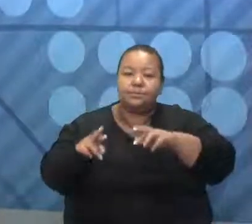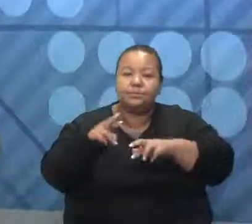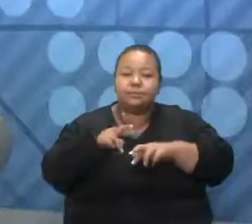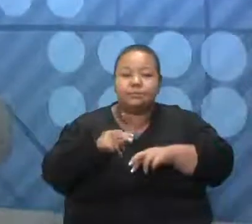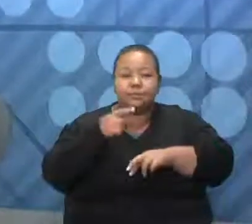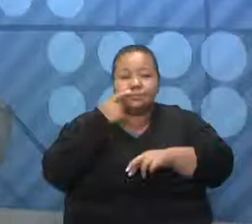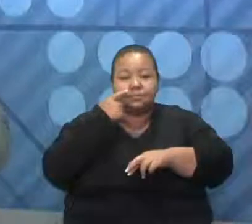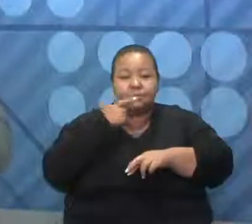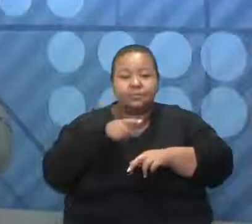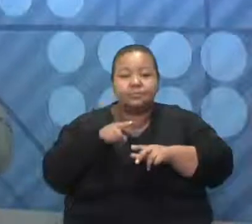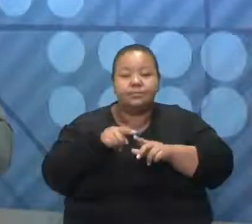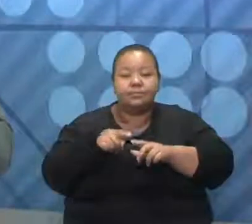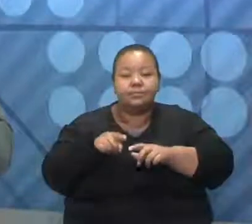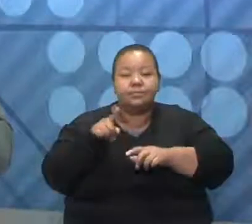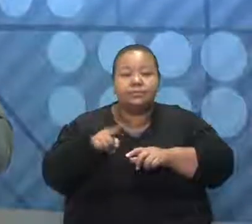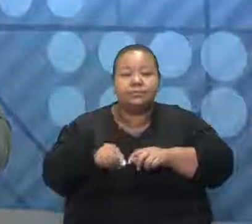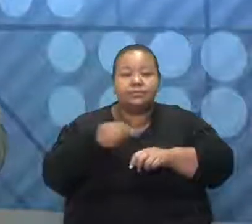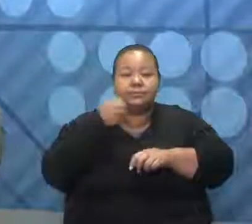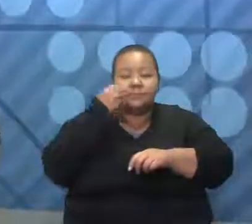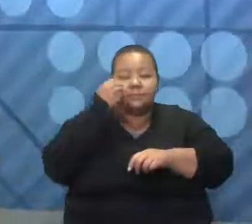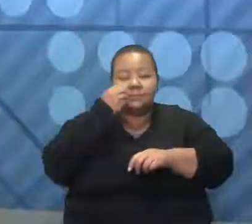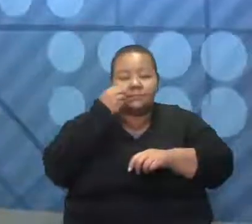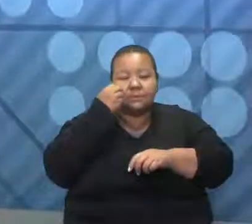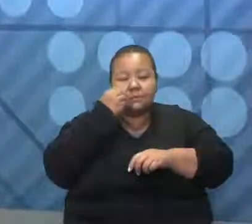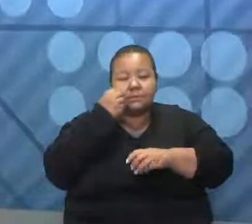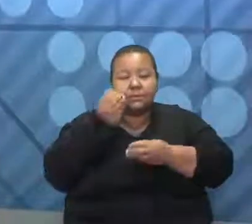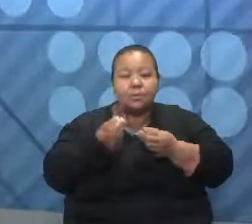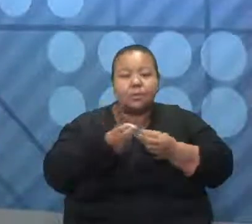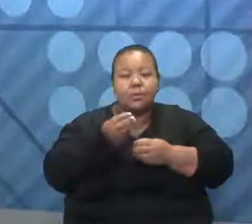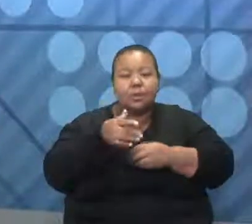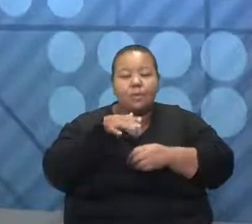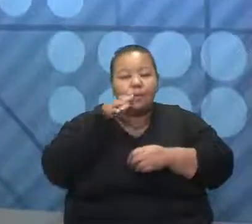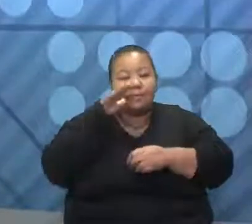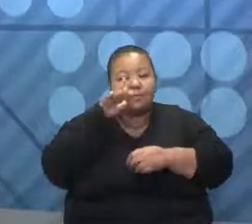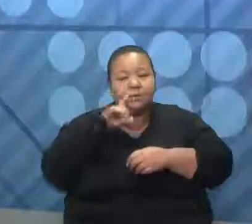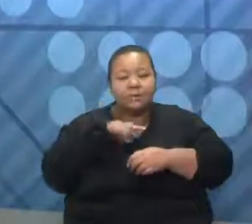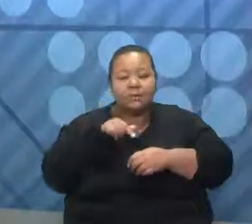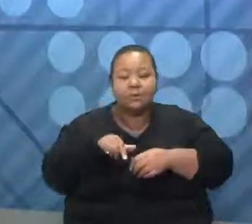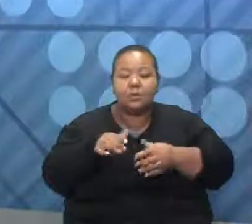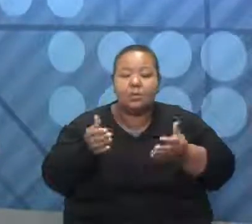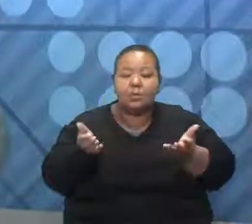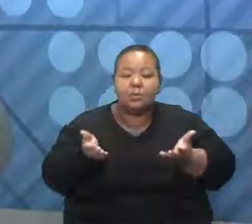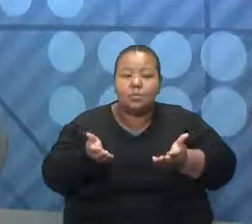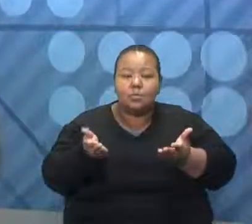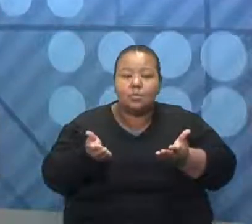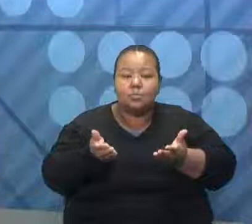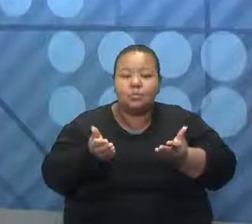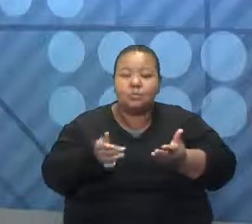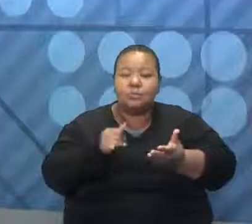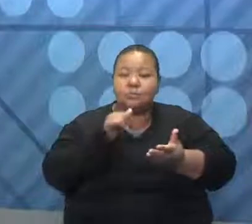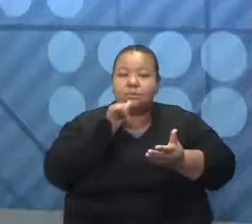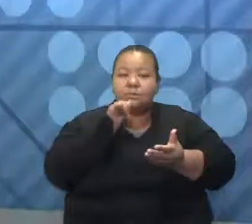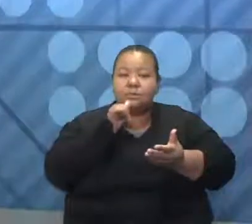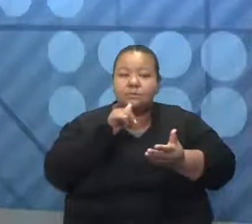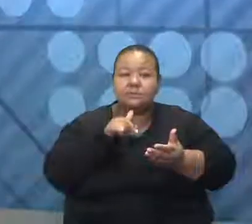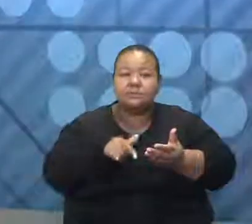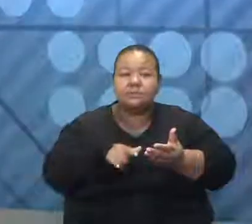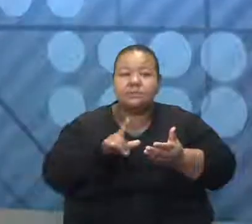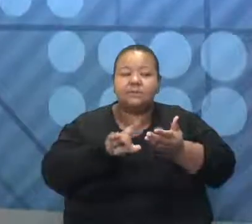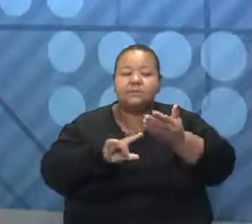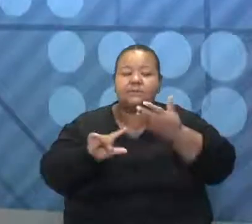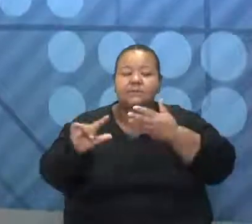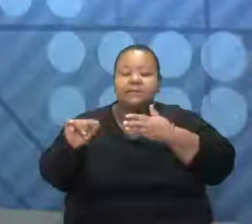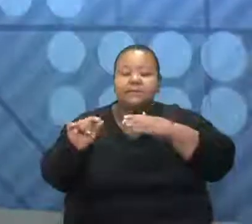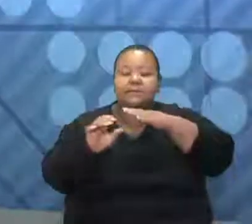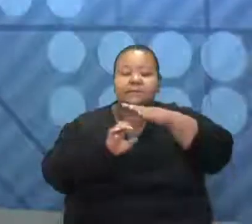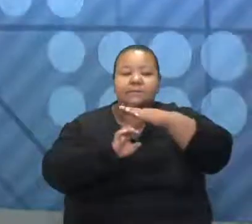analisar isso também no campo da simulação. Quais funcionários eu tenho hoje que sairiam facilmente da minha